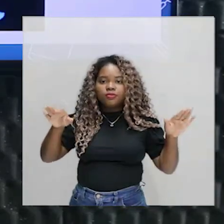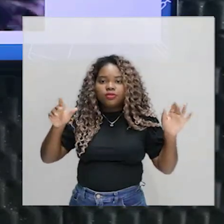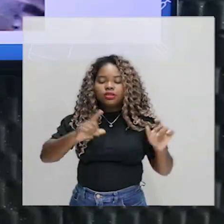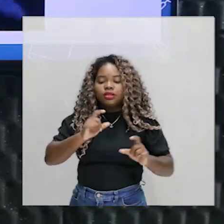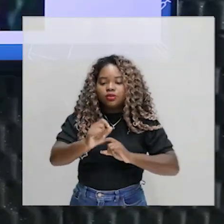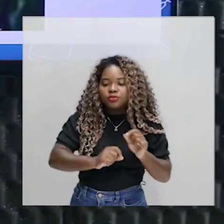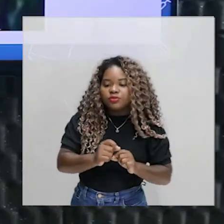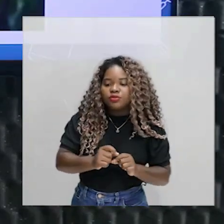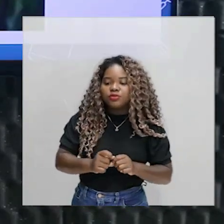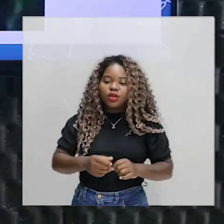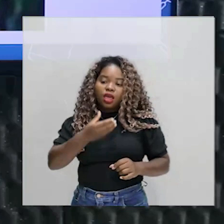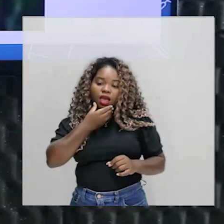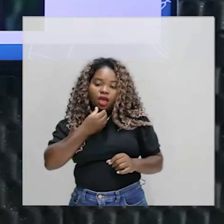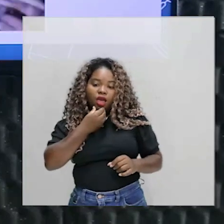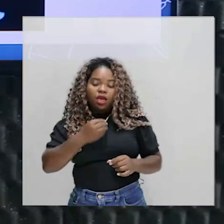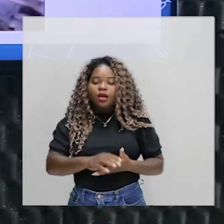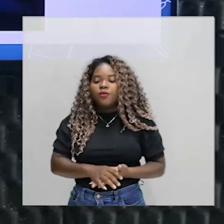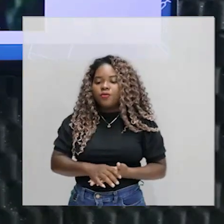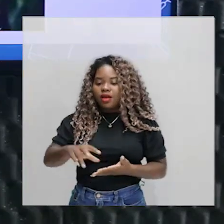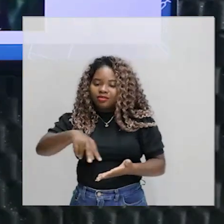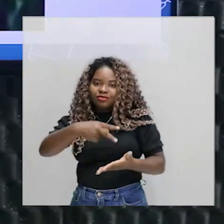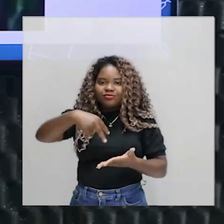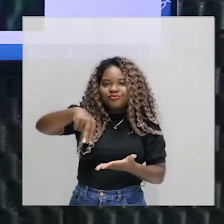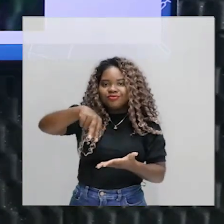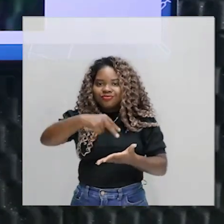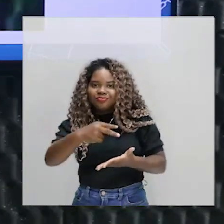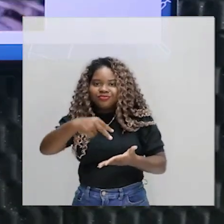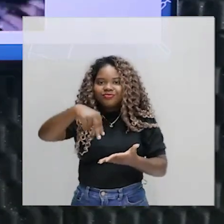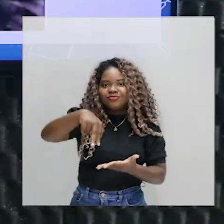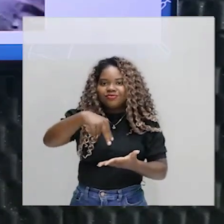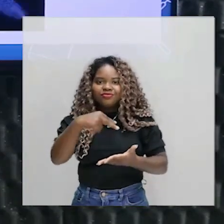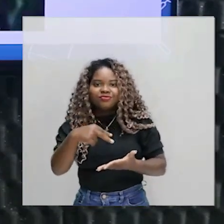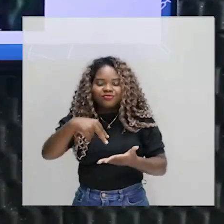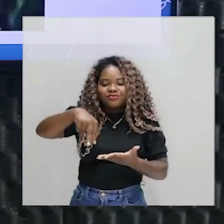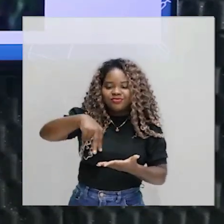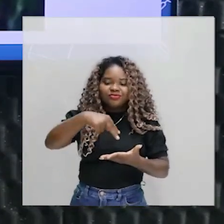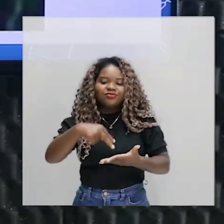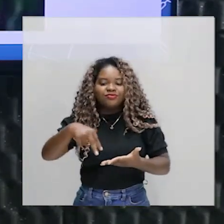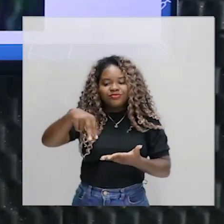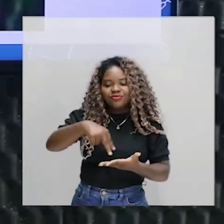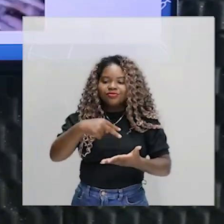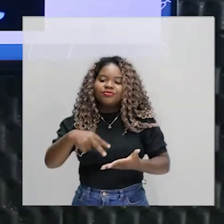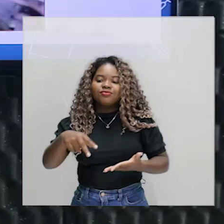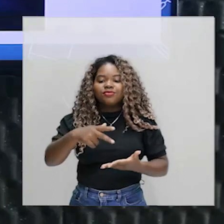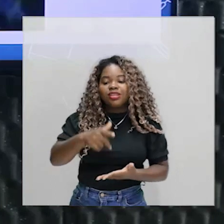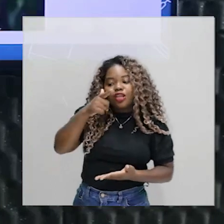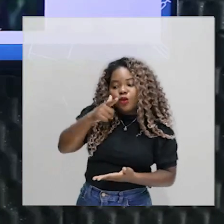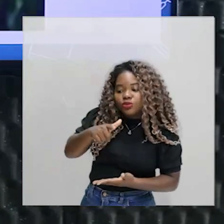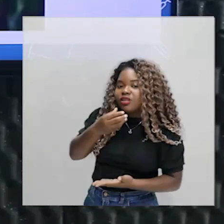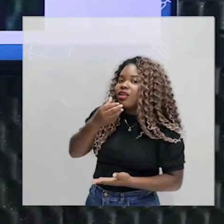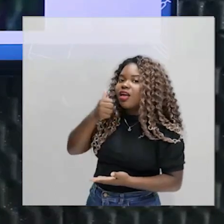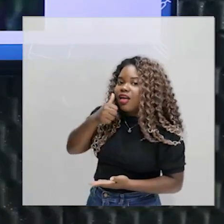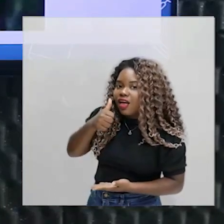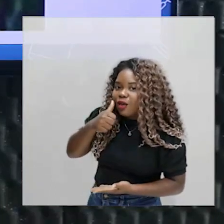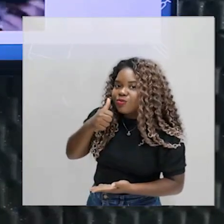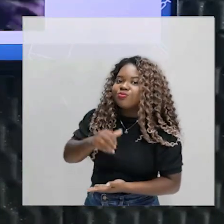o hábito de fazer a dança o cortejo né a dança do acasalamento para que ele possa conquistar fêmeas porque